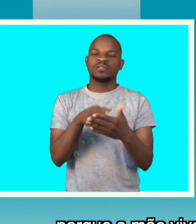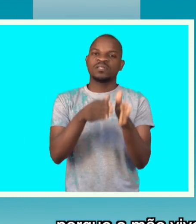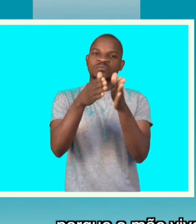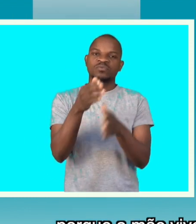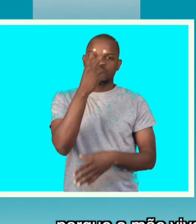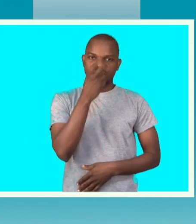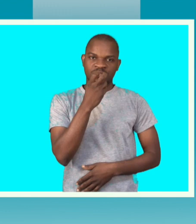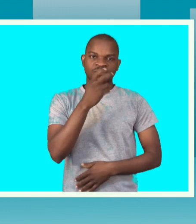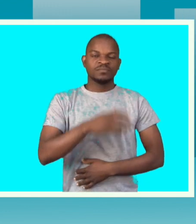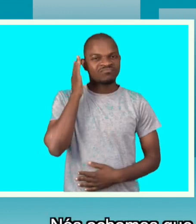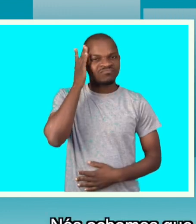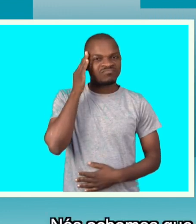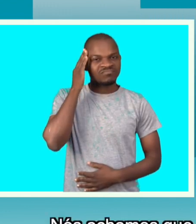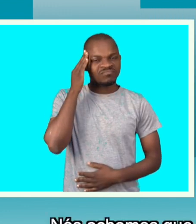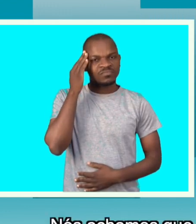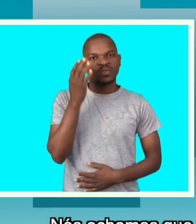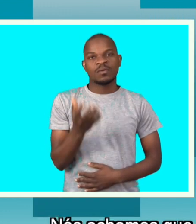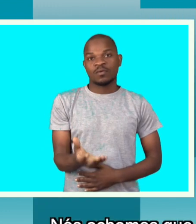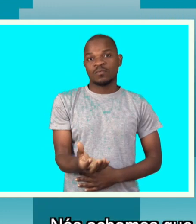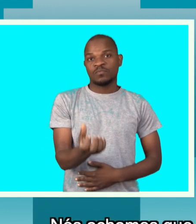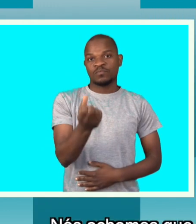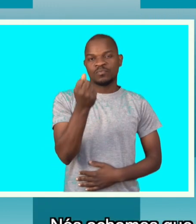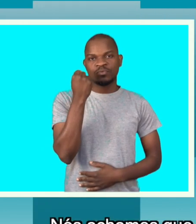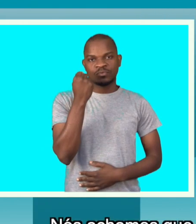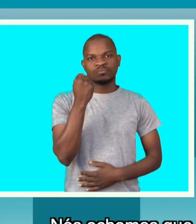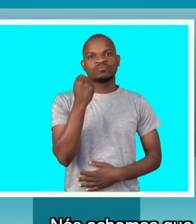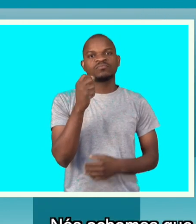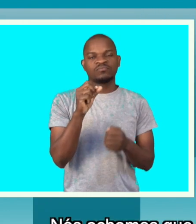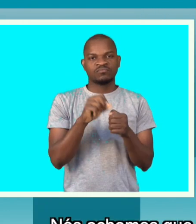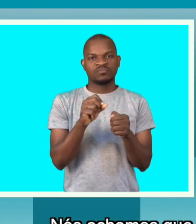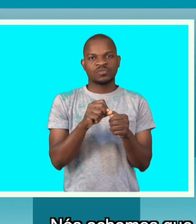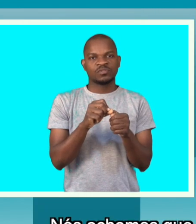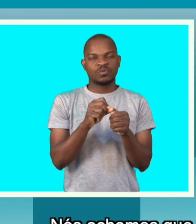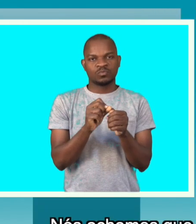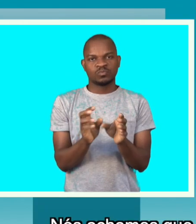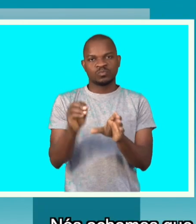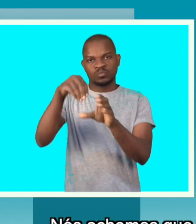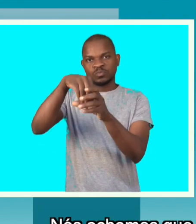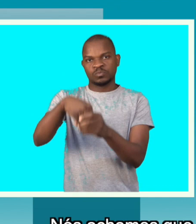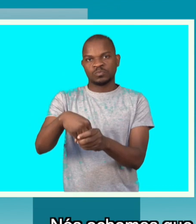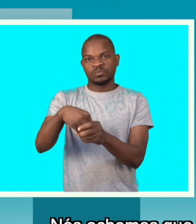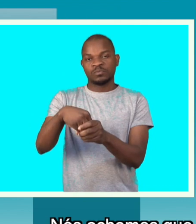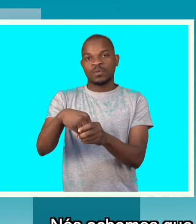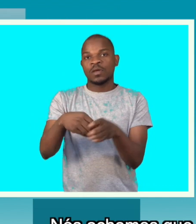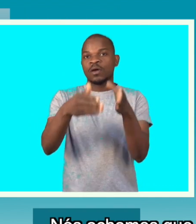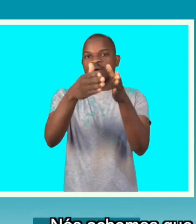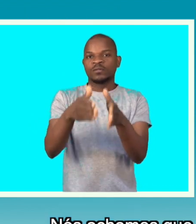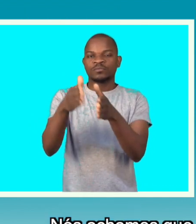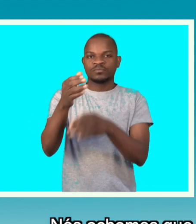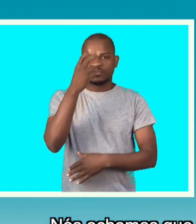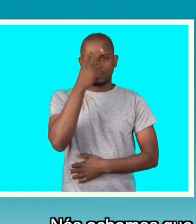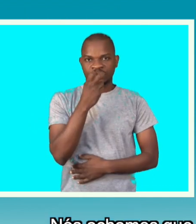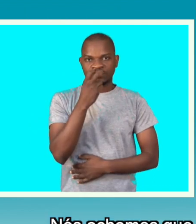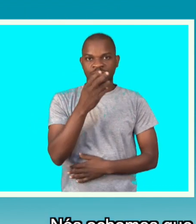barreiras todas que nós conhecemos. Nós achamos que poderíamos fazer parte desta camada de